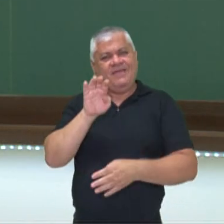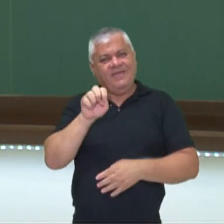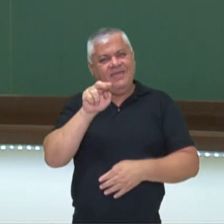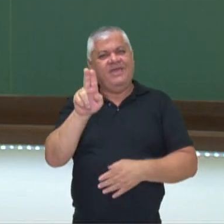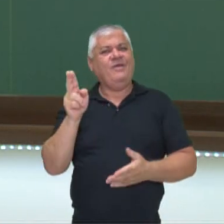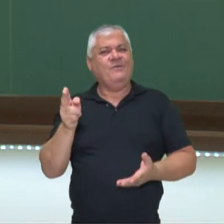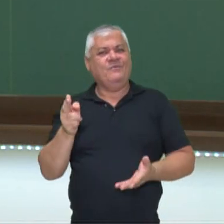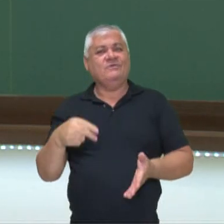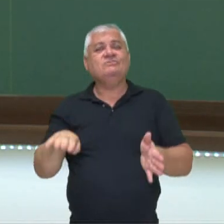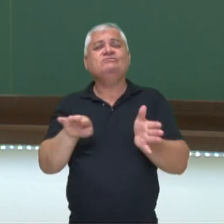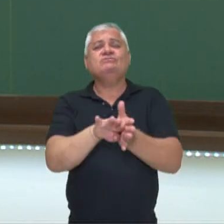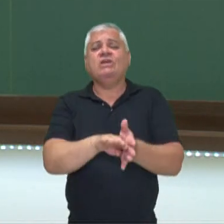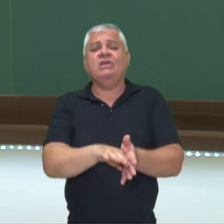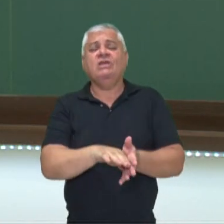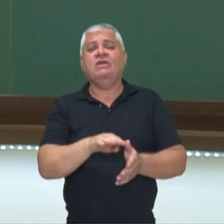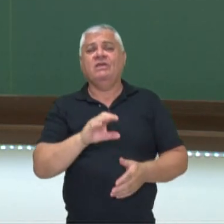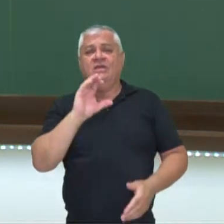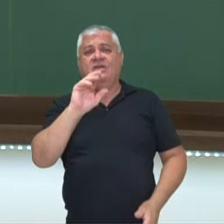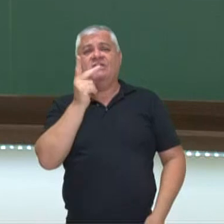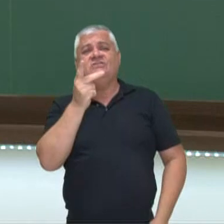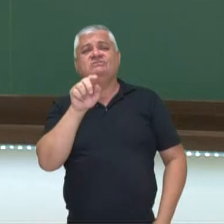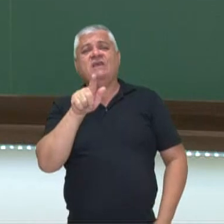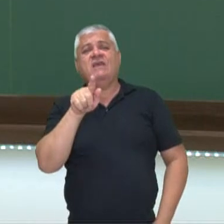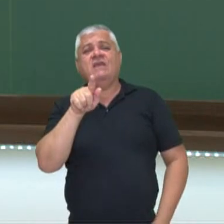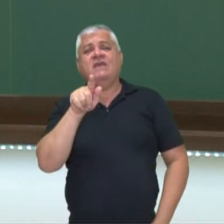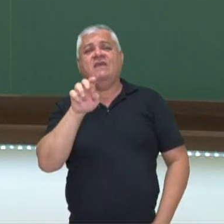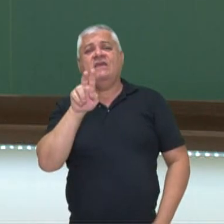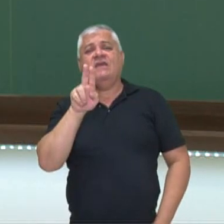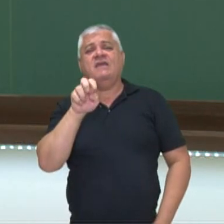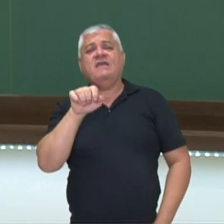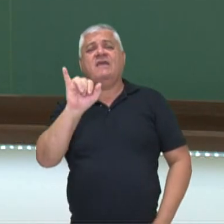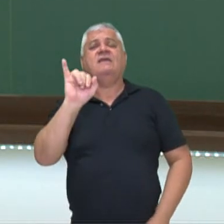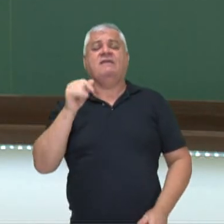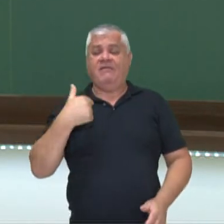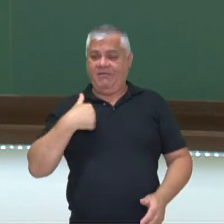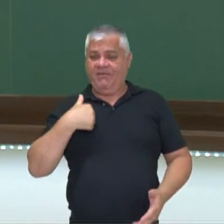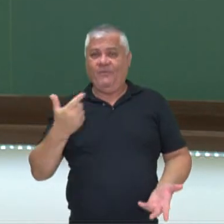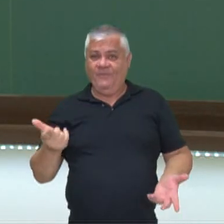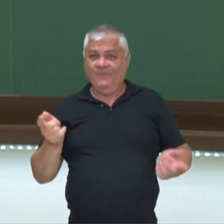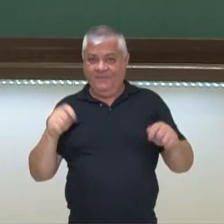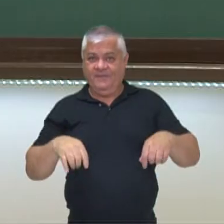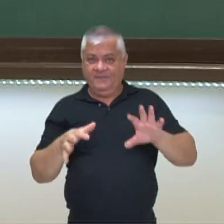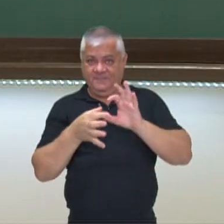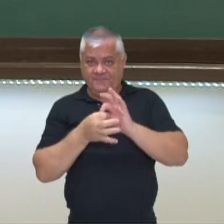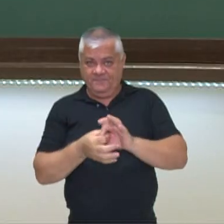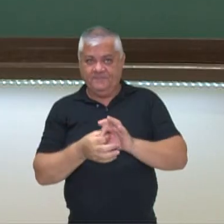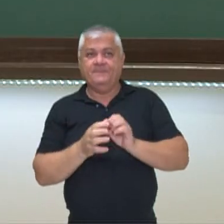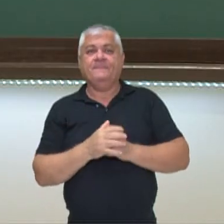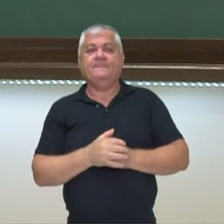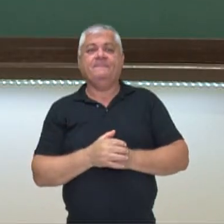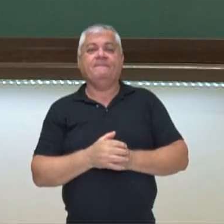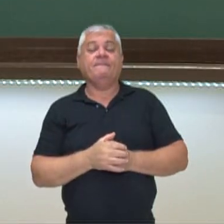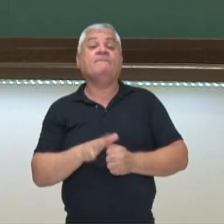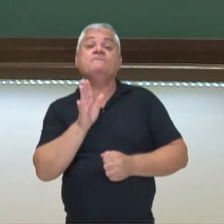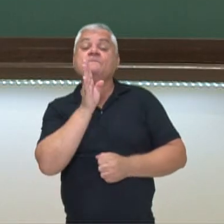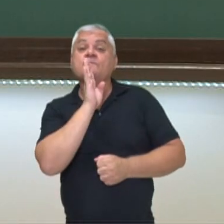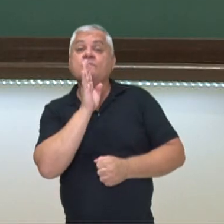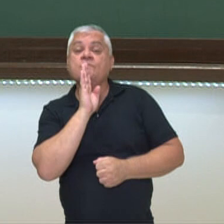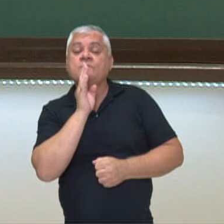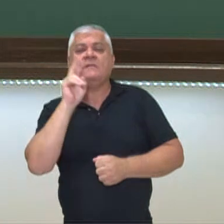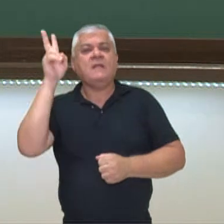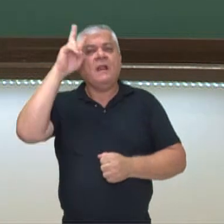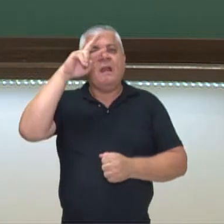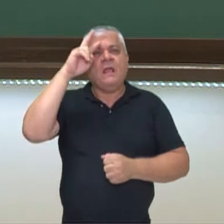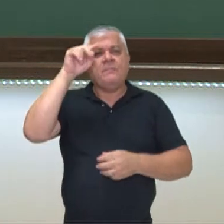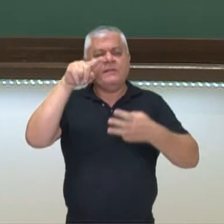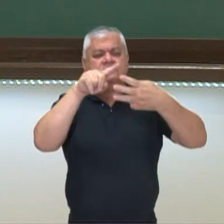Cheguei. Quem? Eu. Tranquilo? Lo mismo ocurre em espanhol. Então vamos conhecer aí, vamos